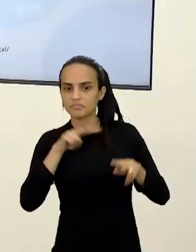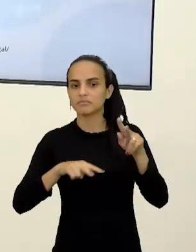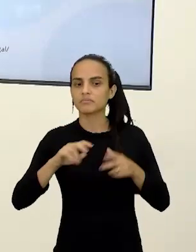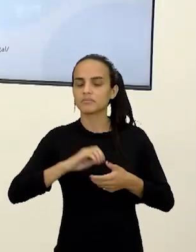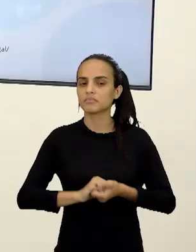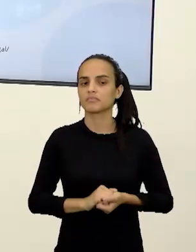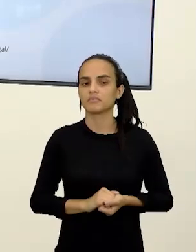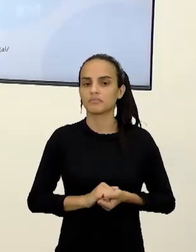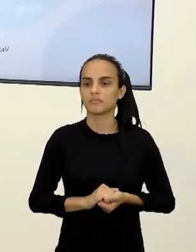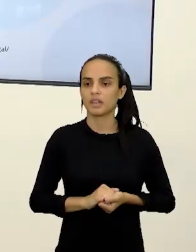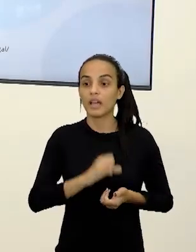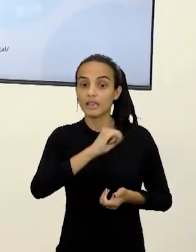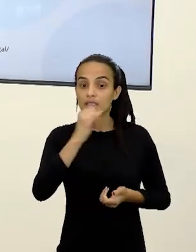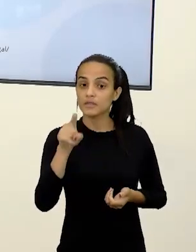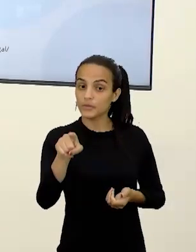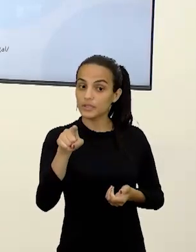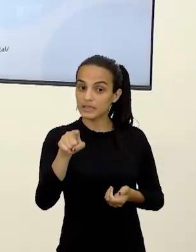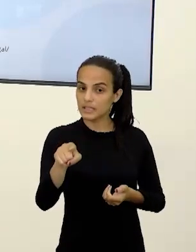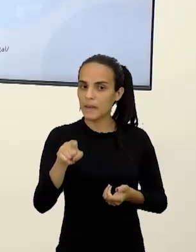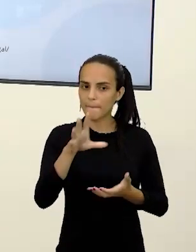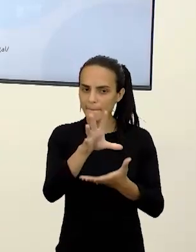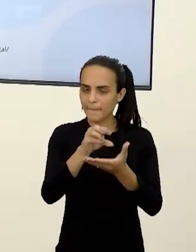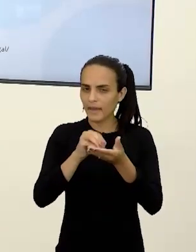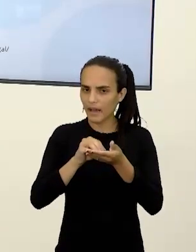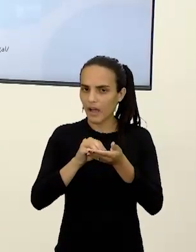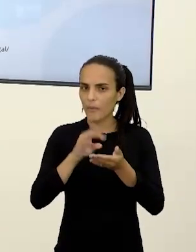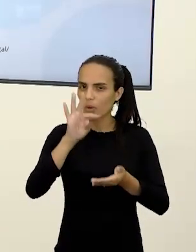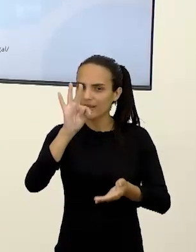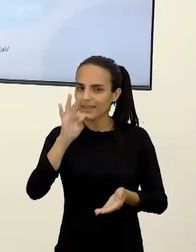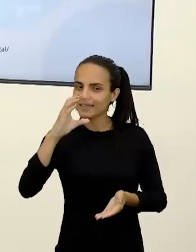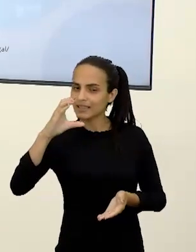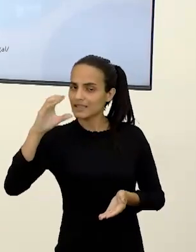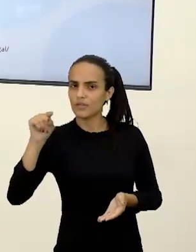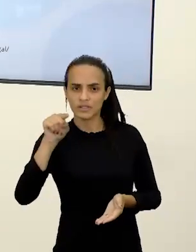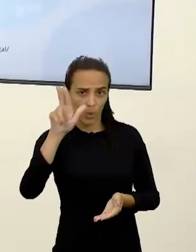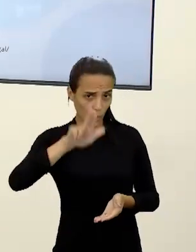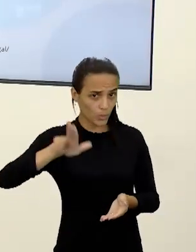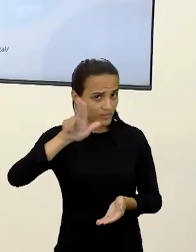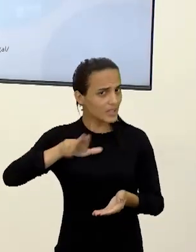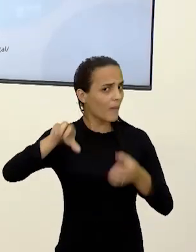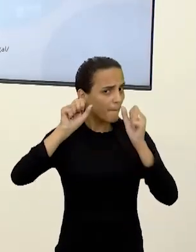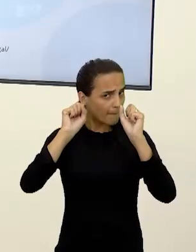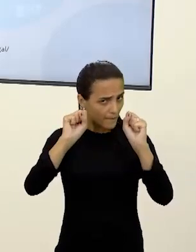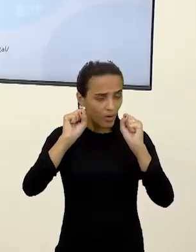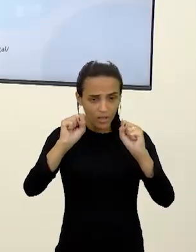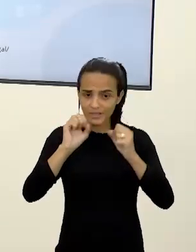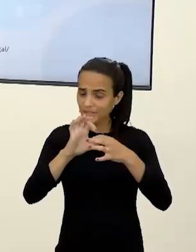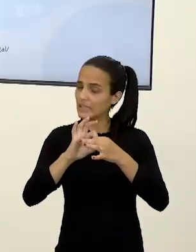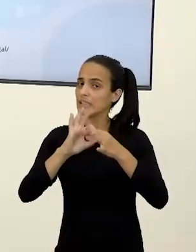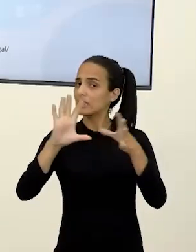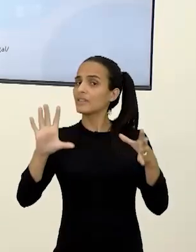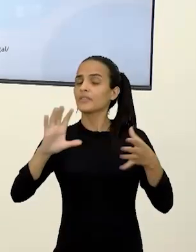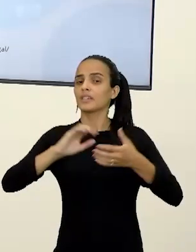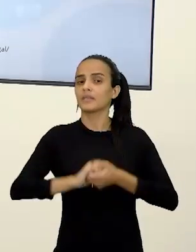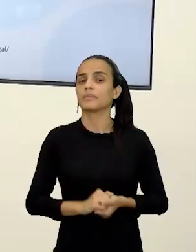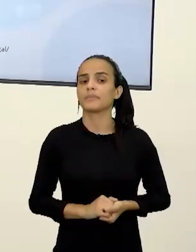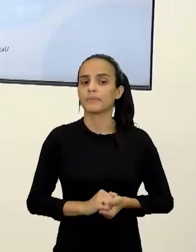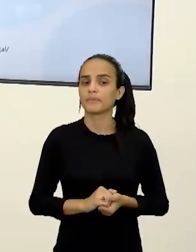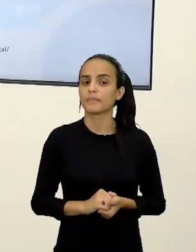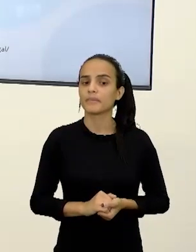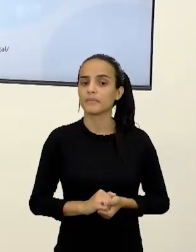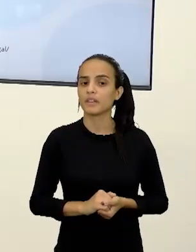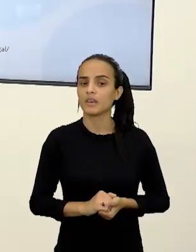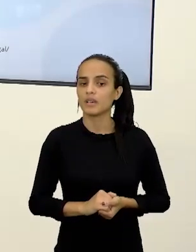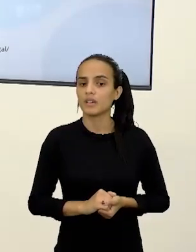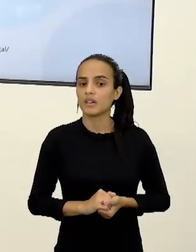Academics. Se você pegar o meu TCC, você pode usar. E é um trabalho de conclusão de curso, tá?